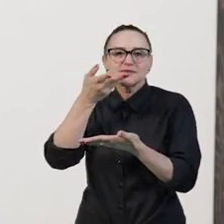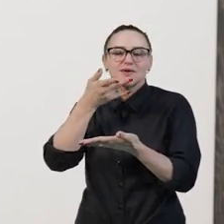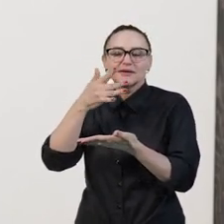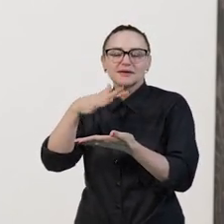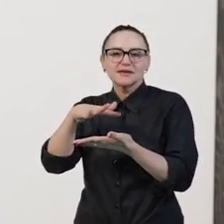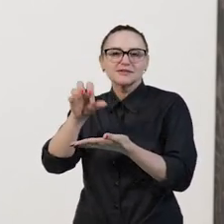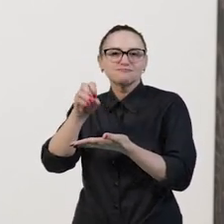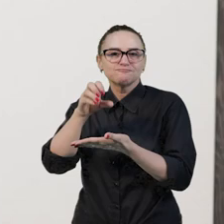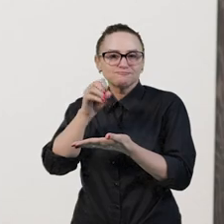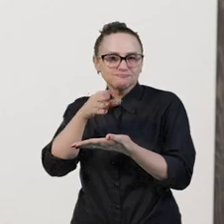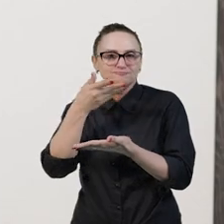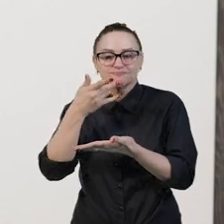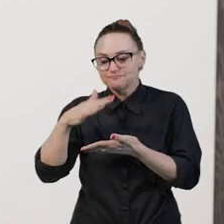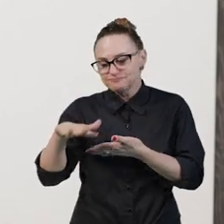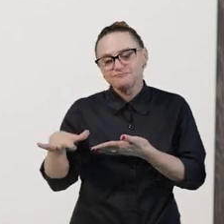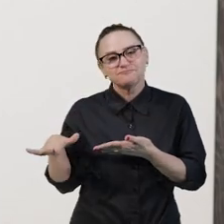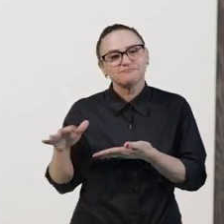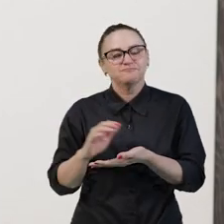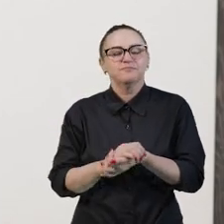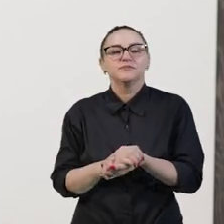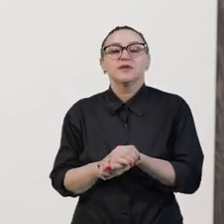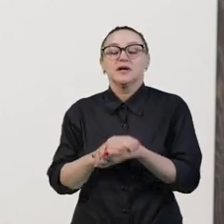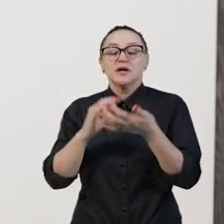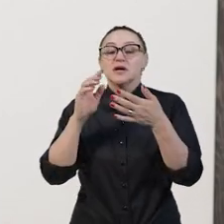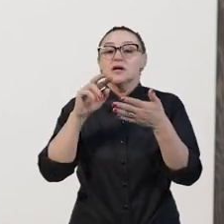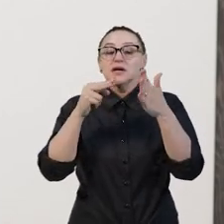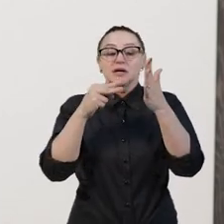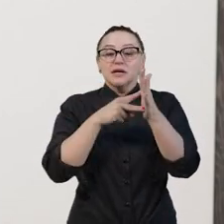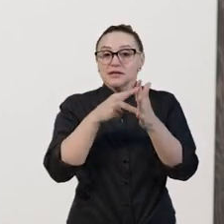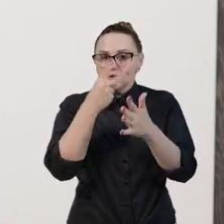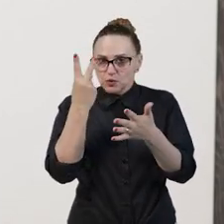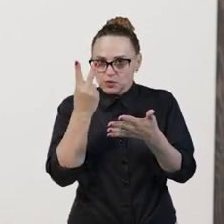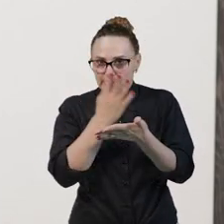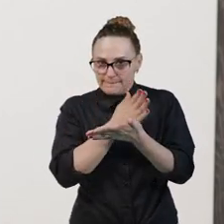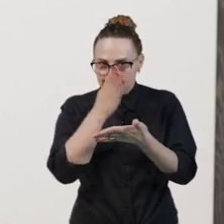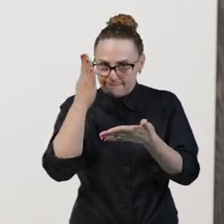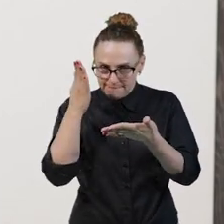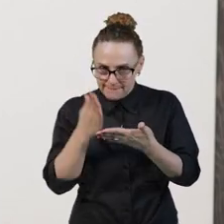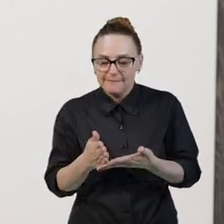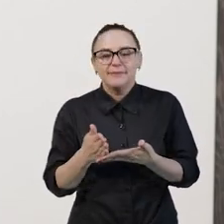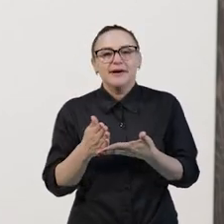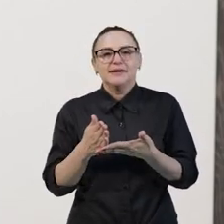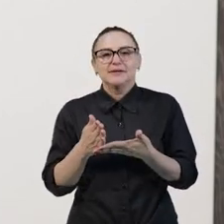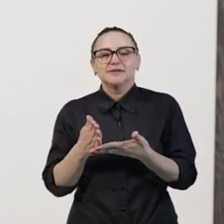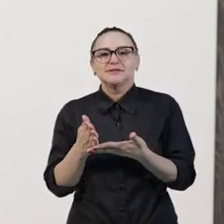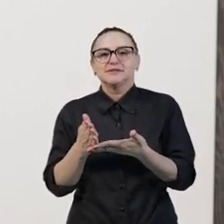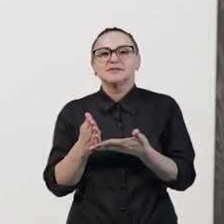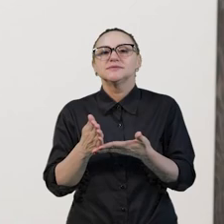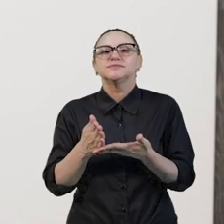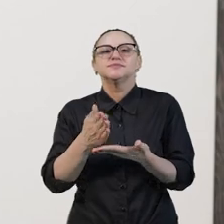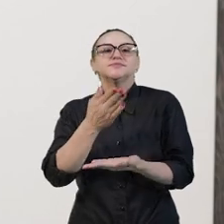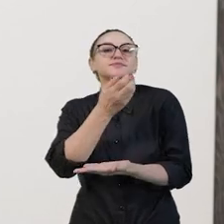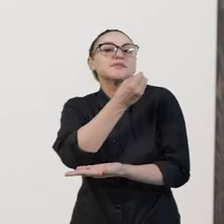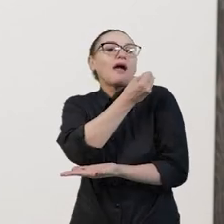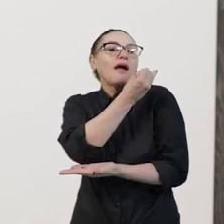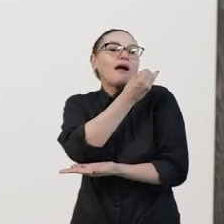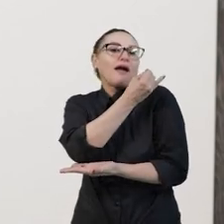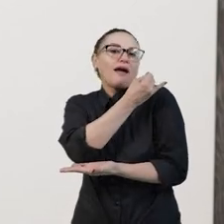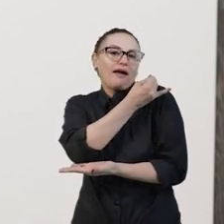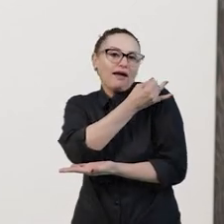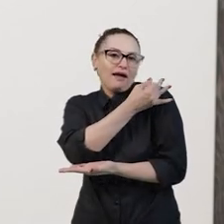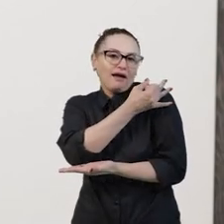infantil na segunda parte o foco é a matemática nos anos iniciais essa